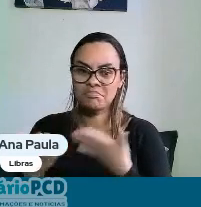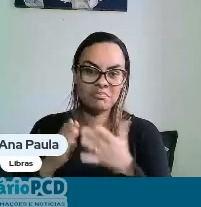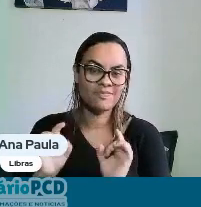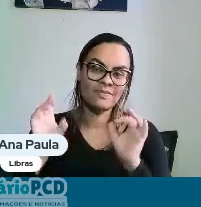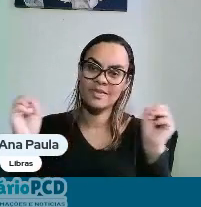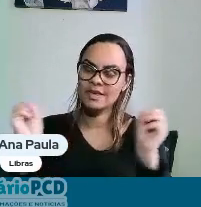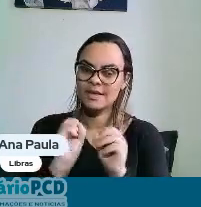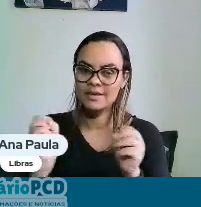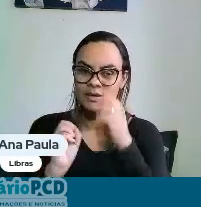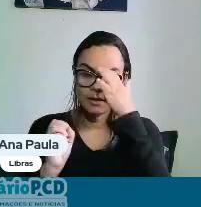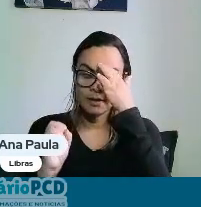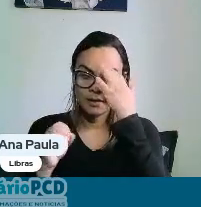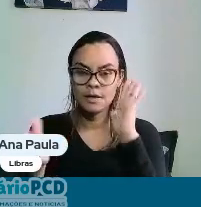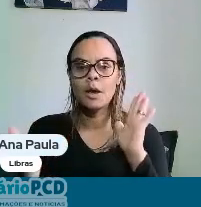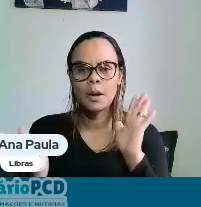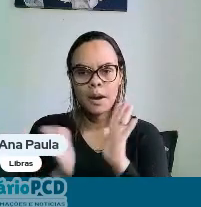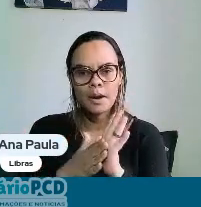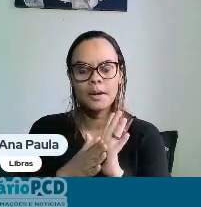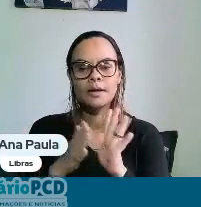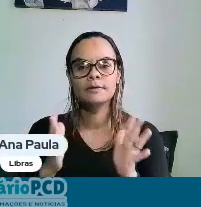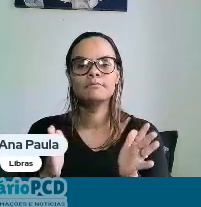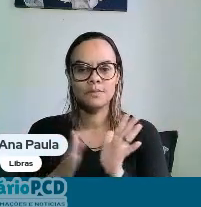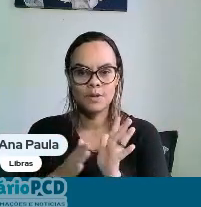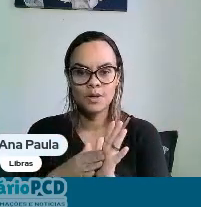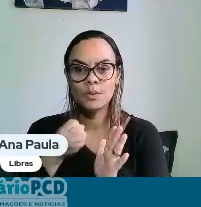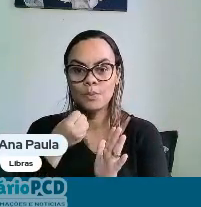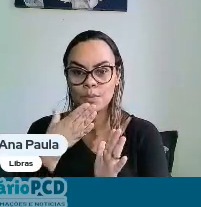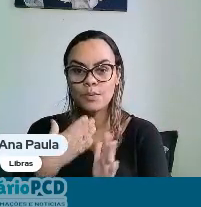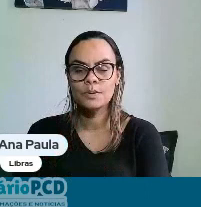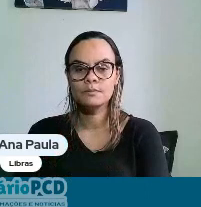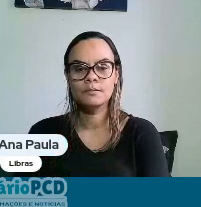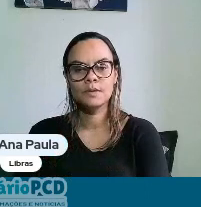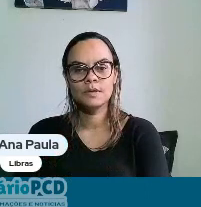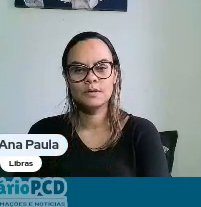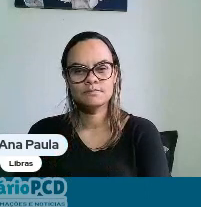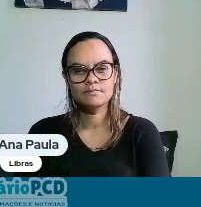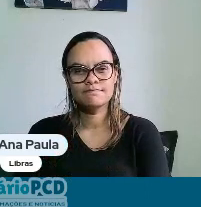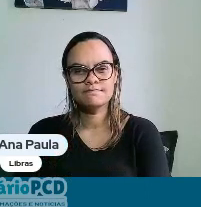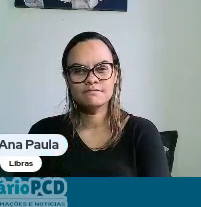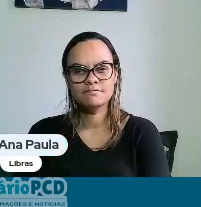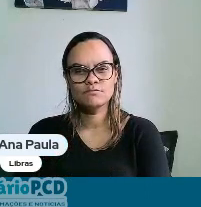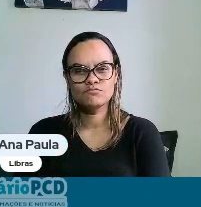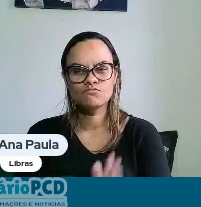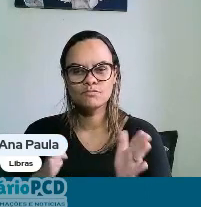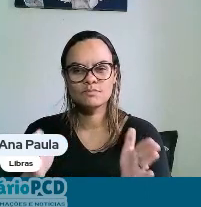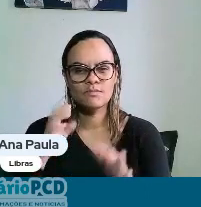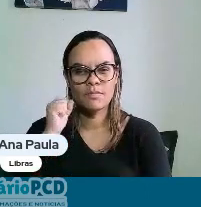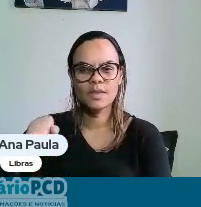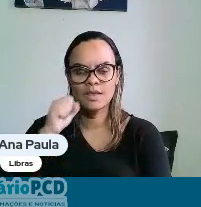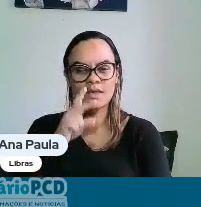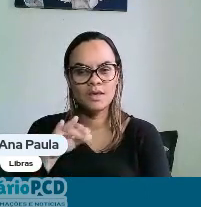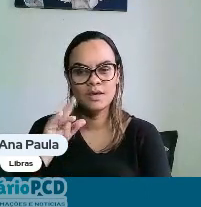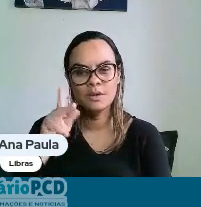Apesar de a proposta vir, inclusive, o relatório que os senhores mandaram diretamente ao senador Rodrigo